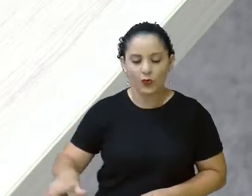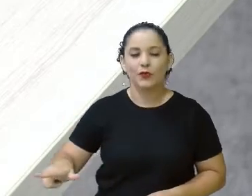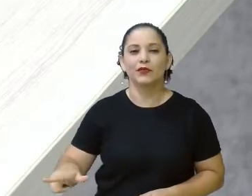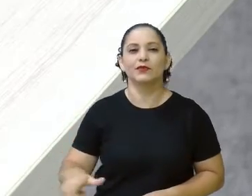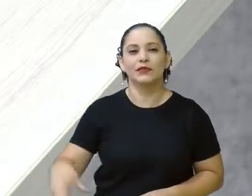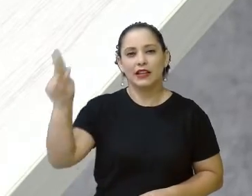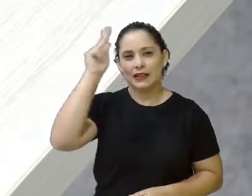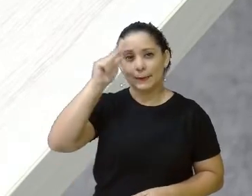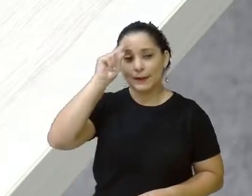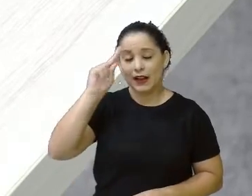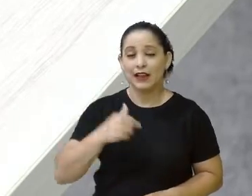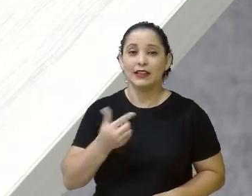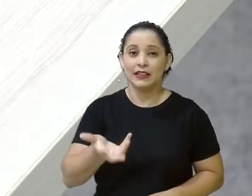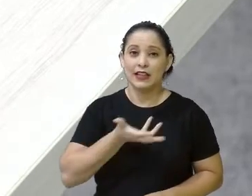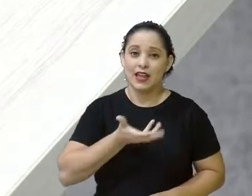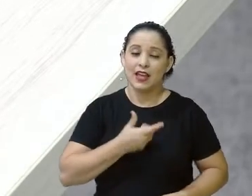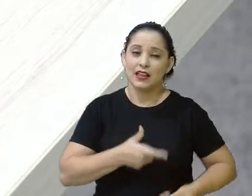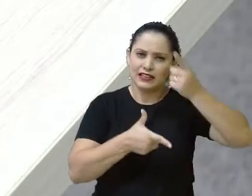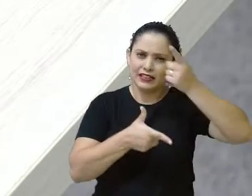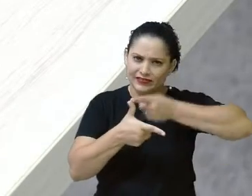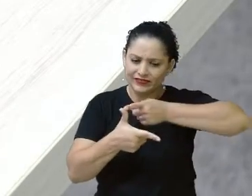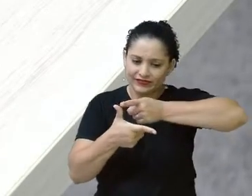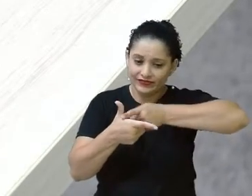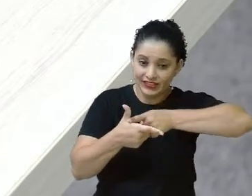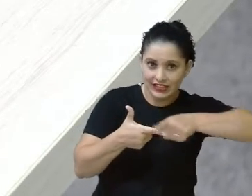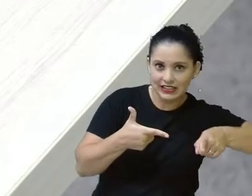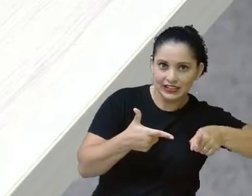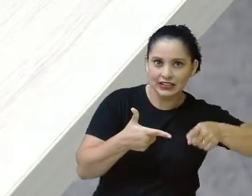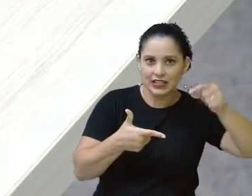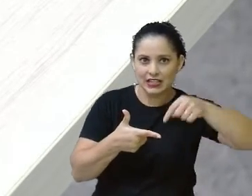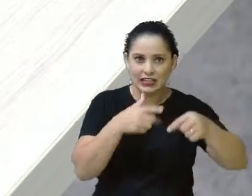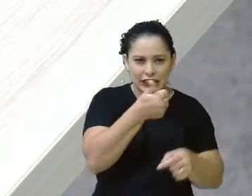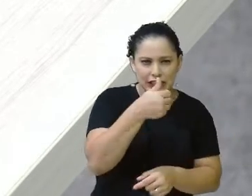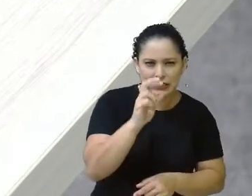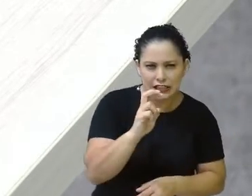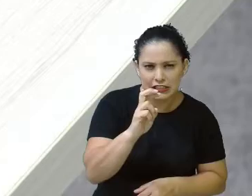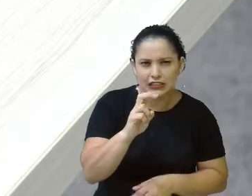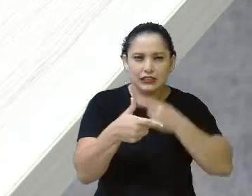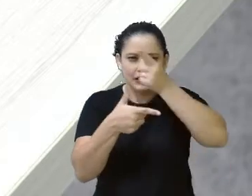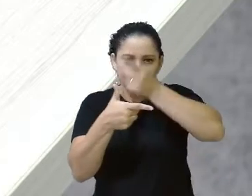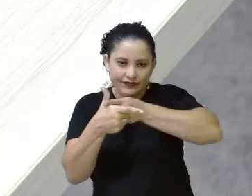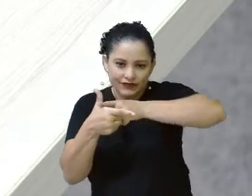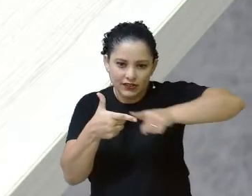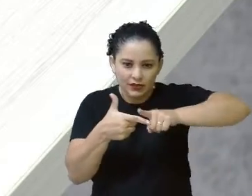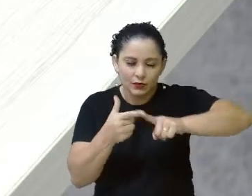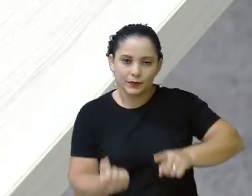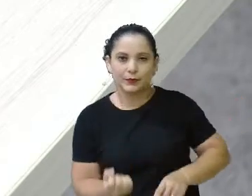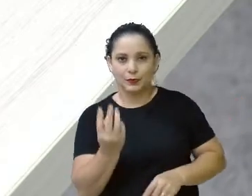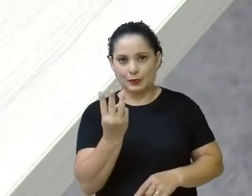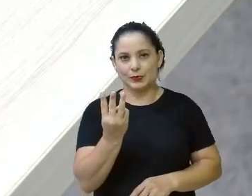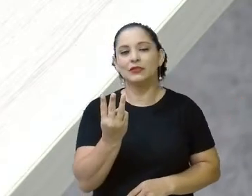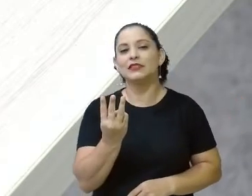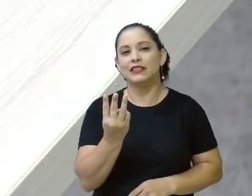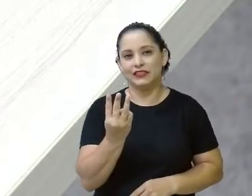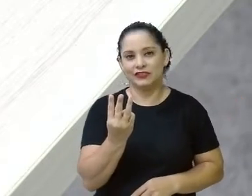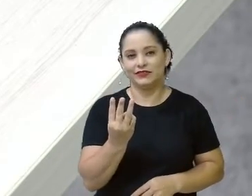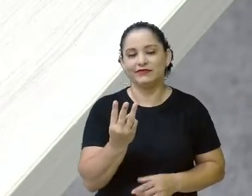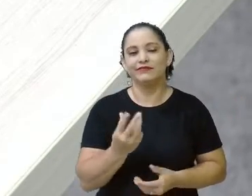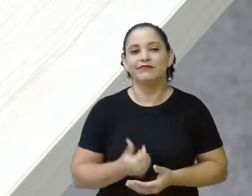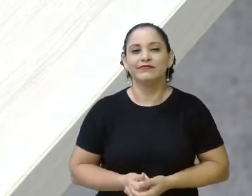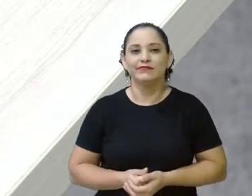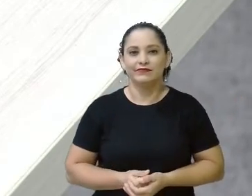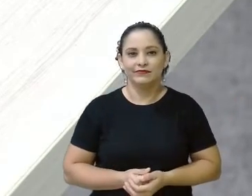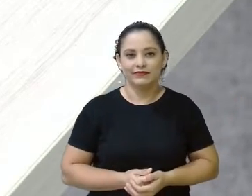quero dividir entre 3 pessoas. Eu tinha 15, dividi